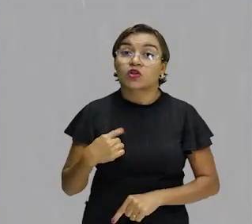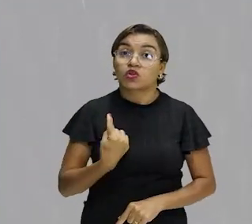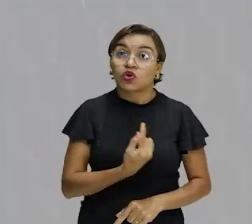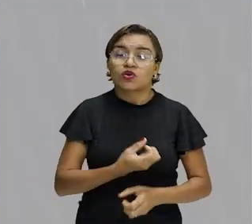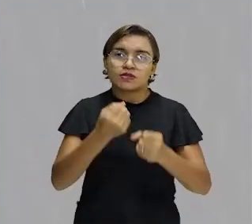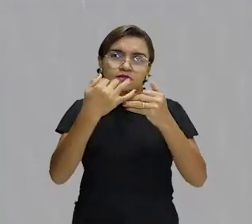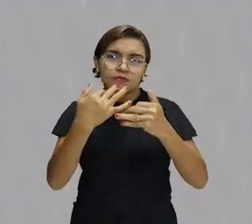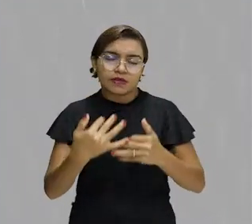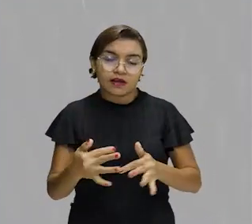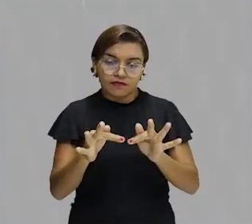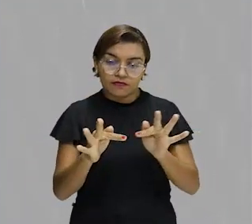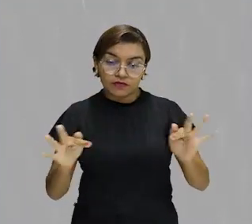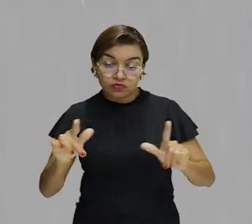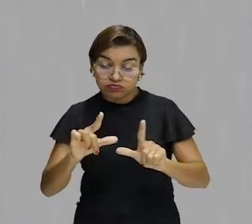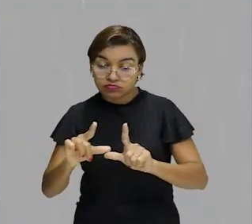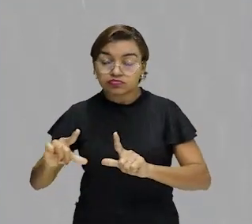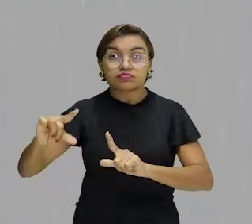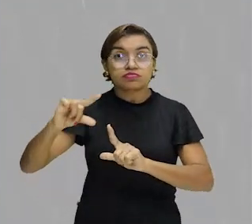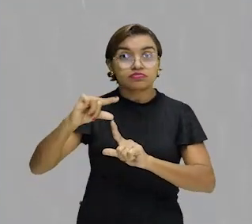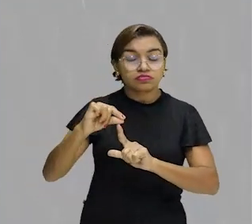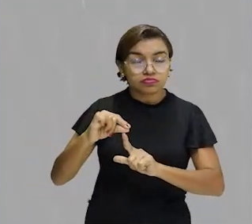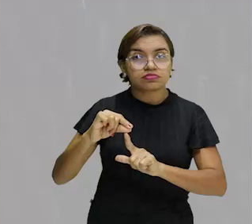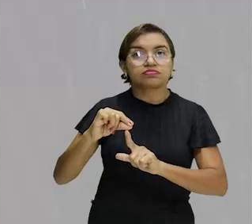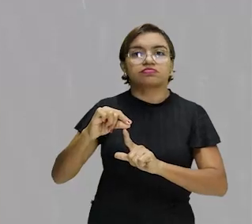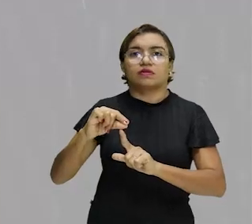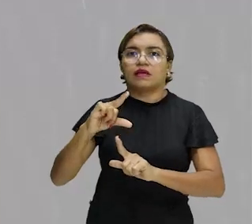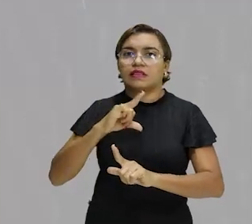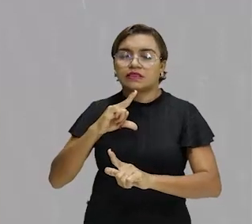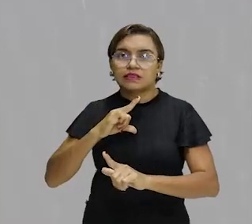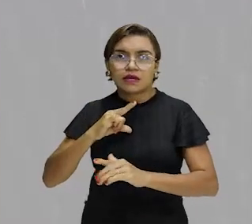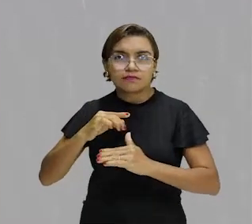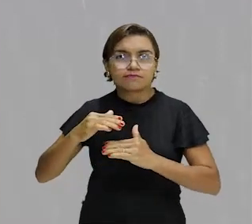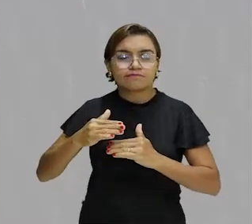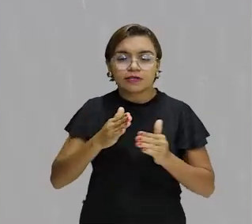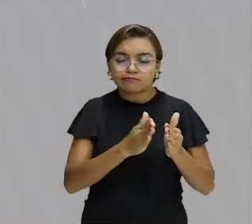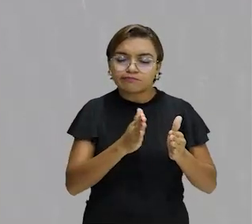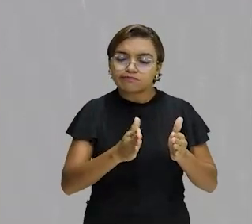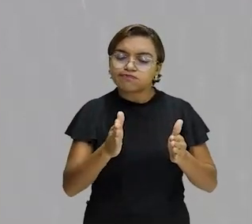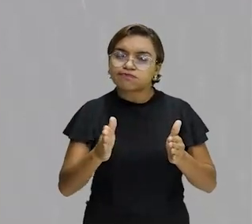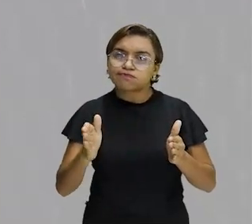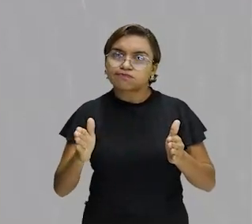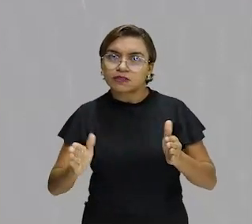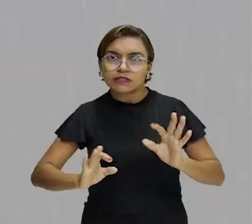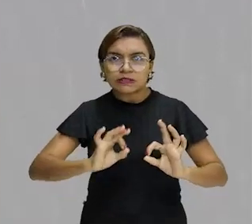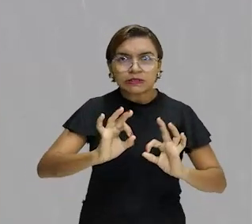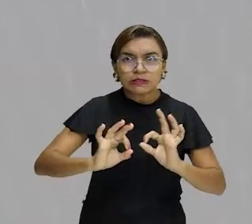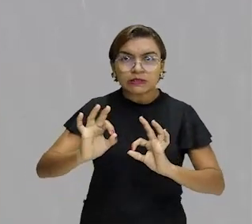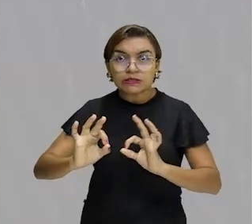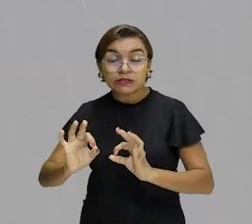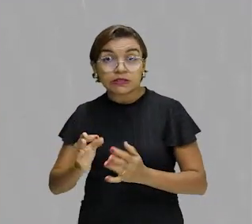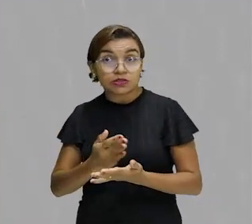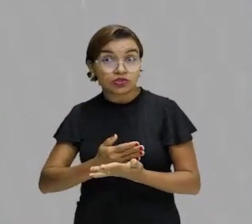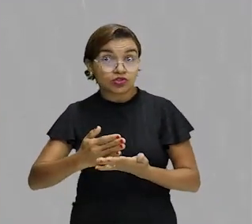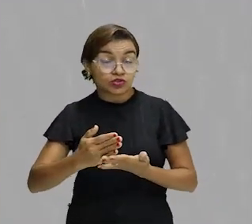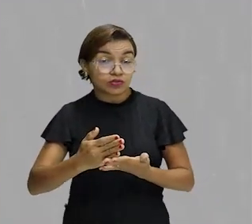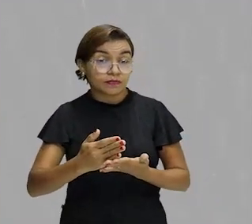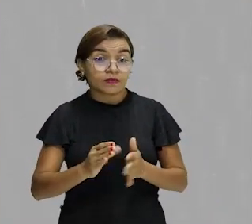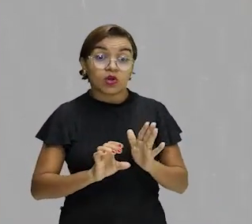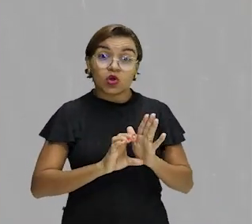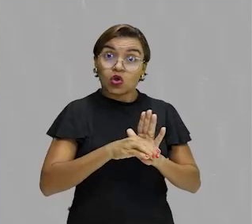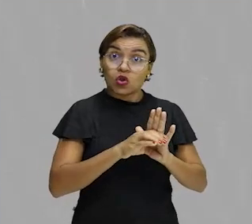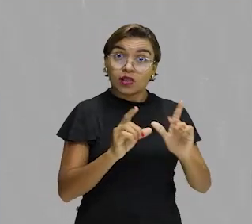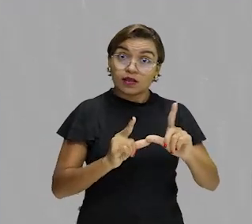x. Gente, aqui, calma e atenção. Repito, função inversa, você só vai fazer